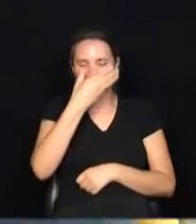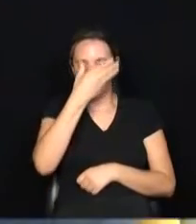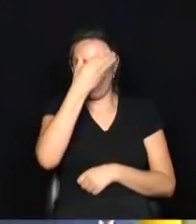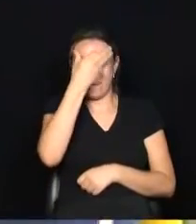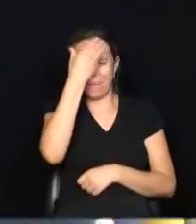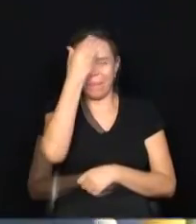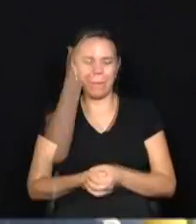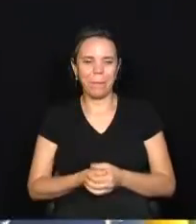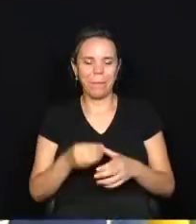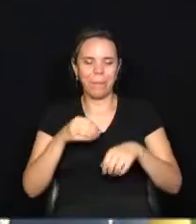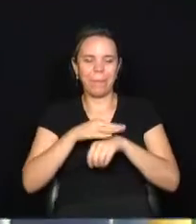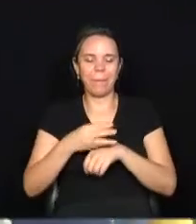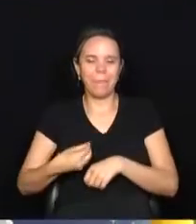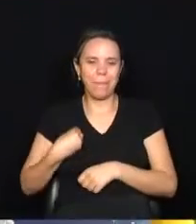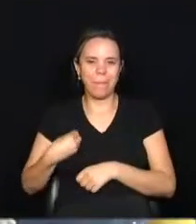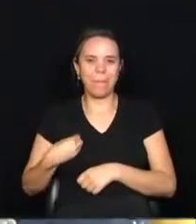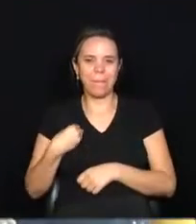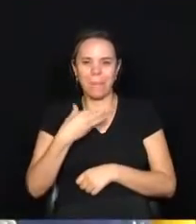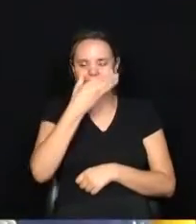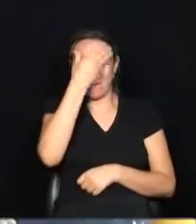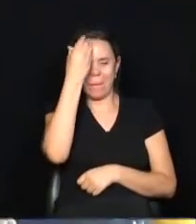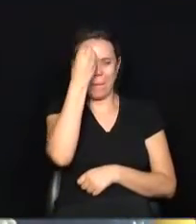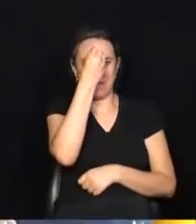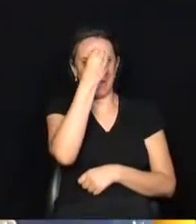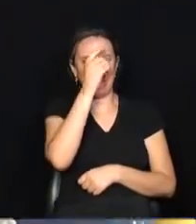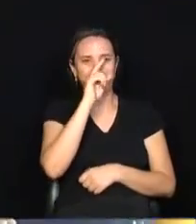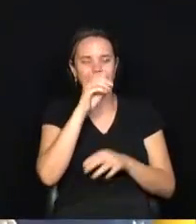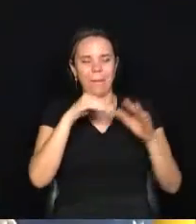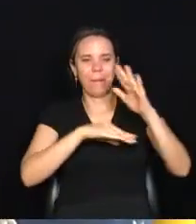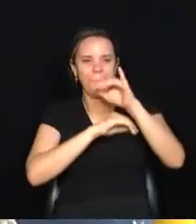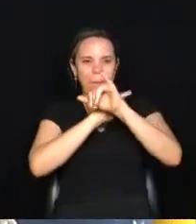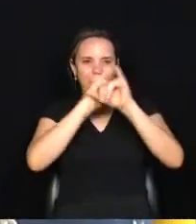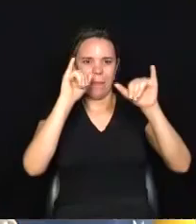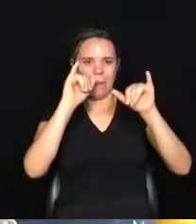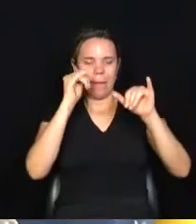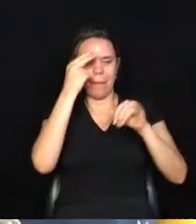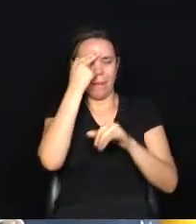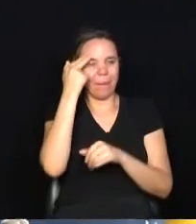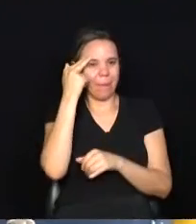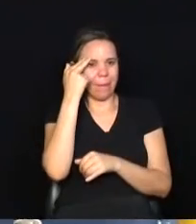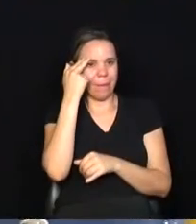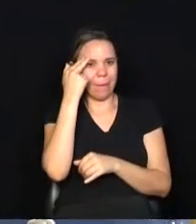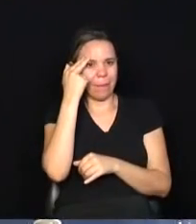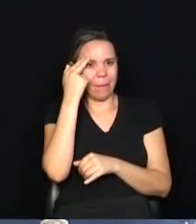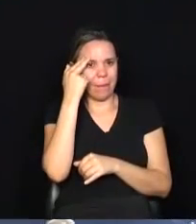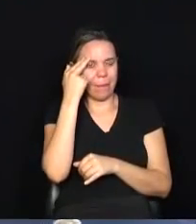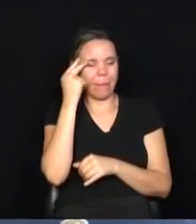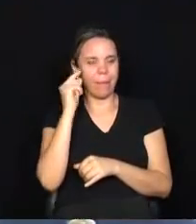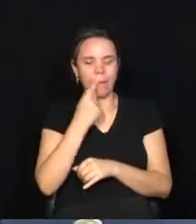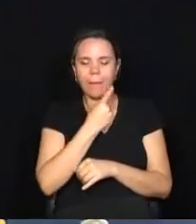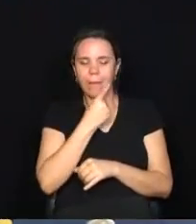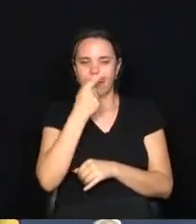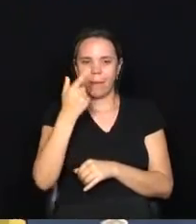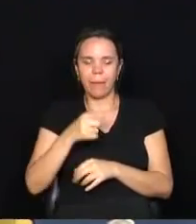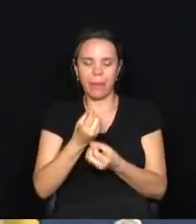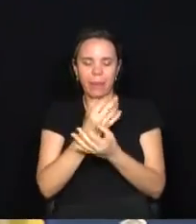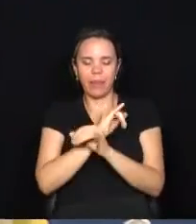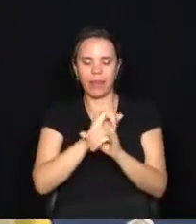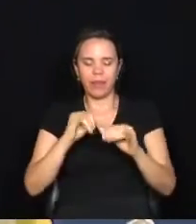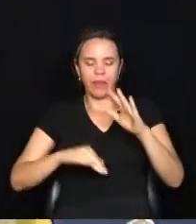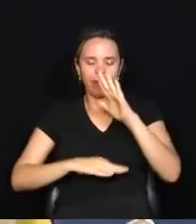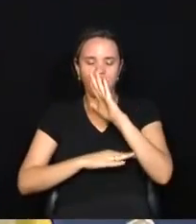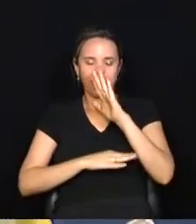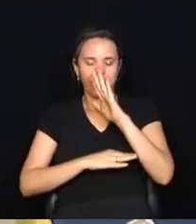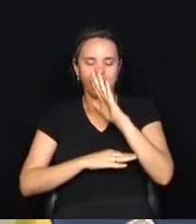esta transmissão ao vivo. Não se esqueça que daqui a pouquinho tem o Câmara Notícia com Gabriel Castro e Mirna Abreu com mais informações do